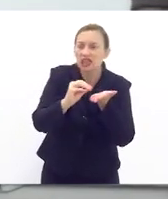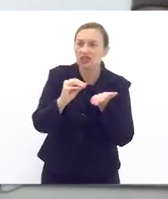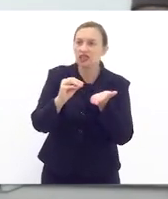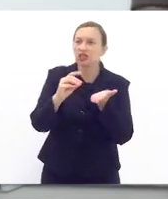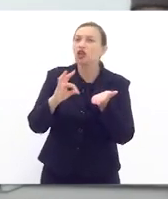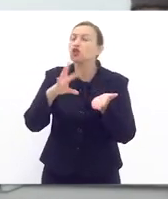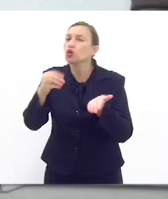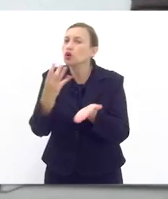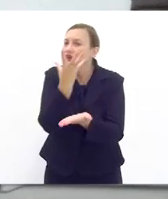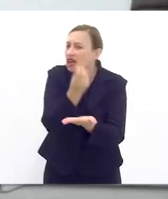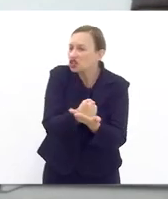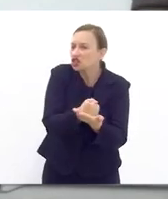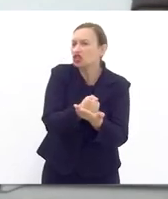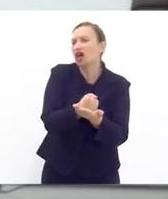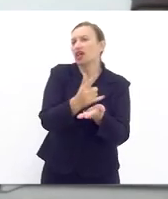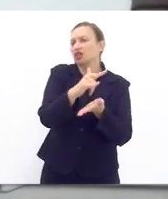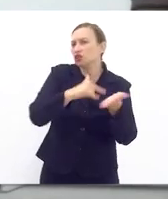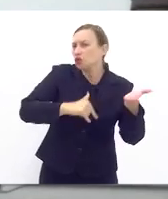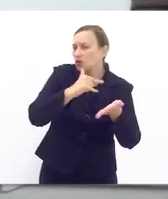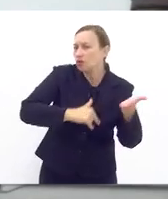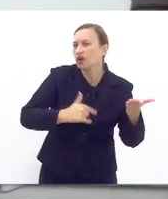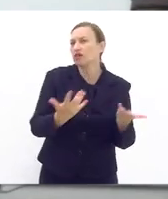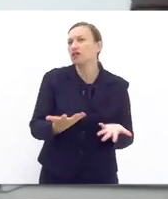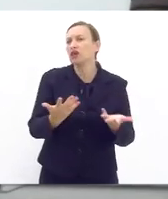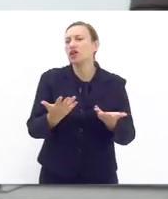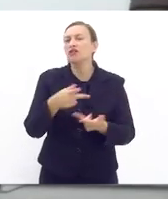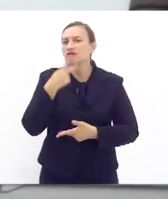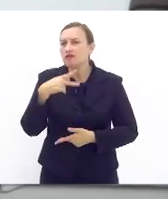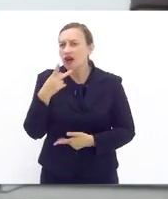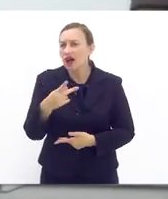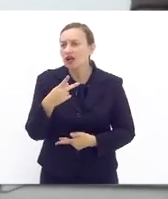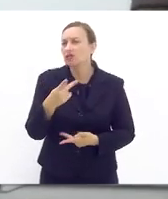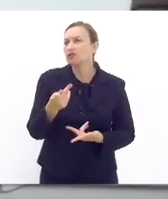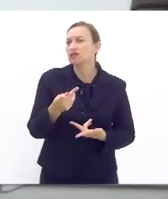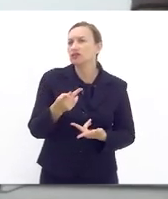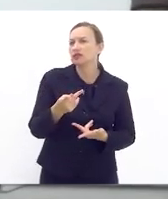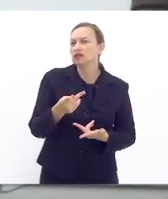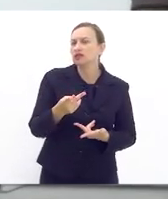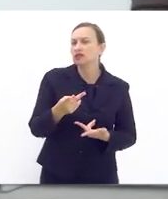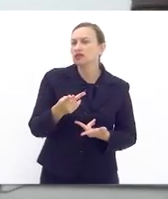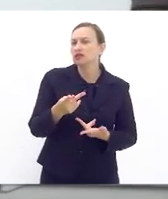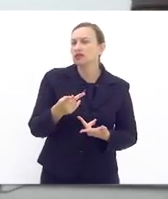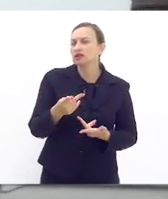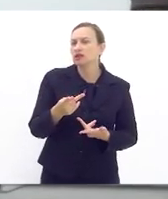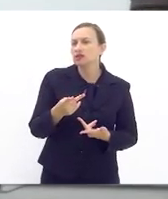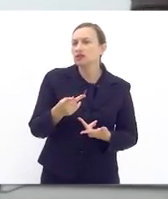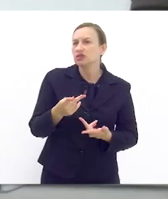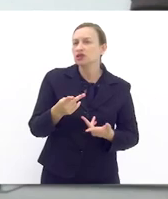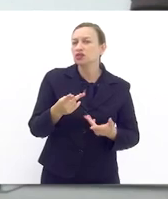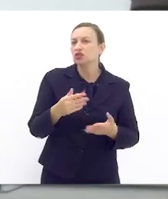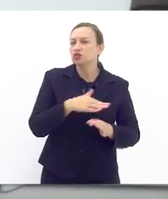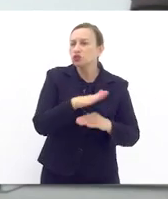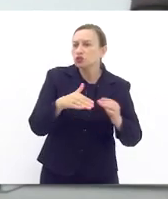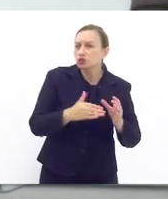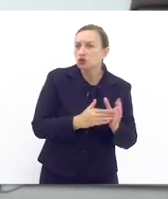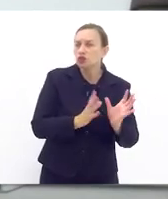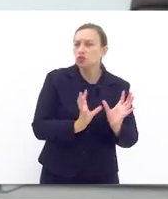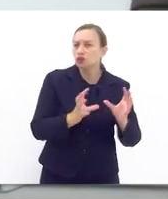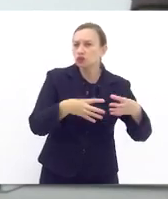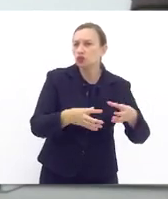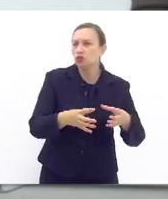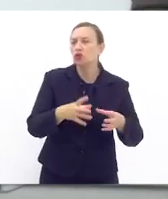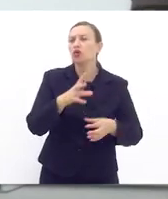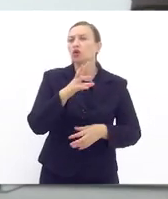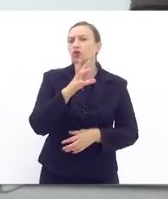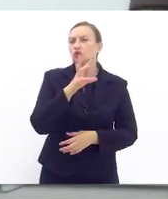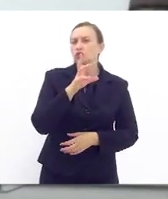foram registradas E aí destaco a participação ativa dos órgãos o Dr Rodrigo